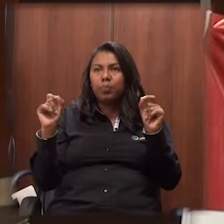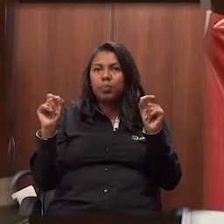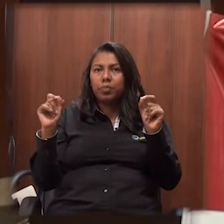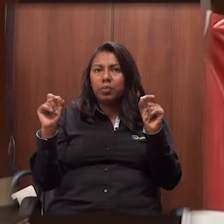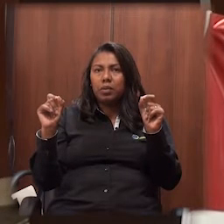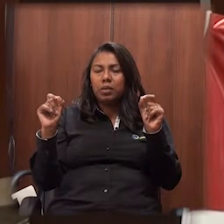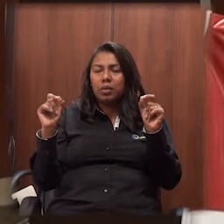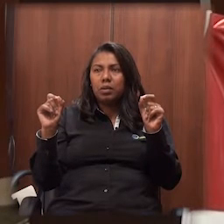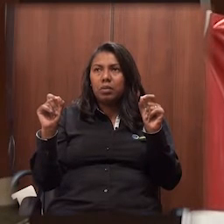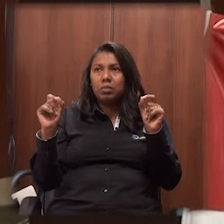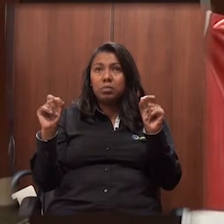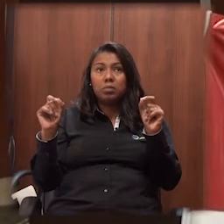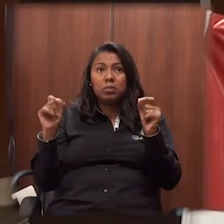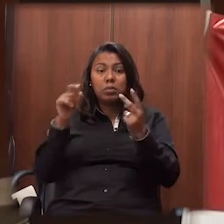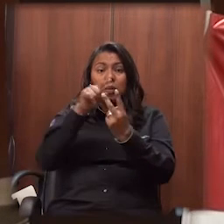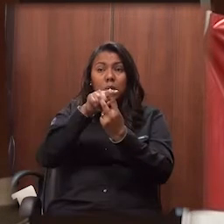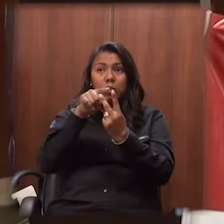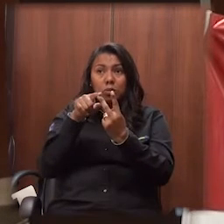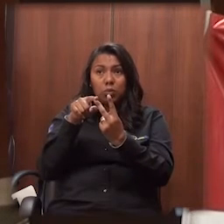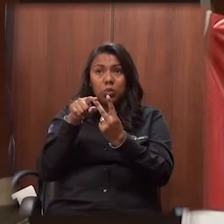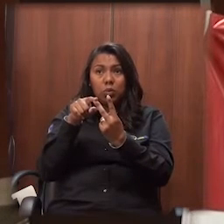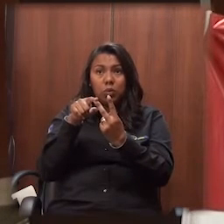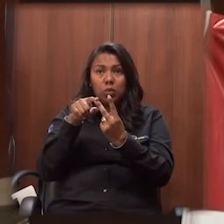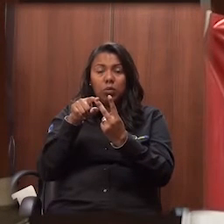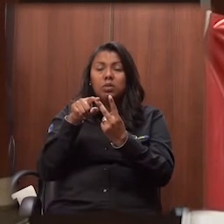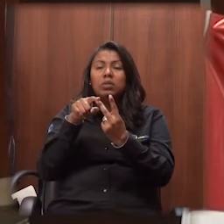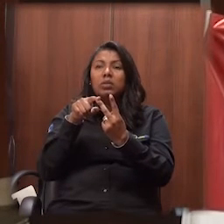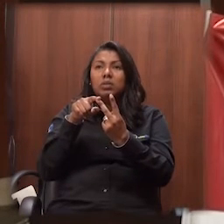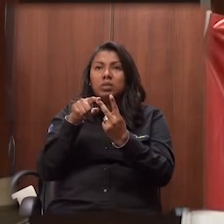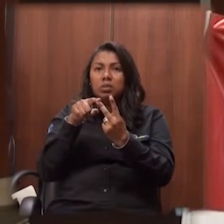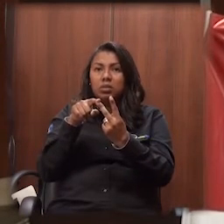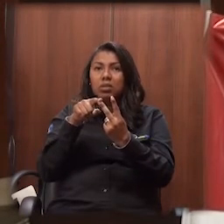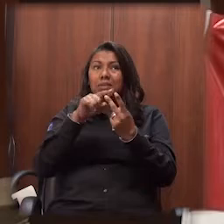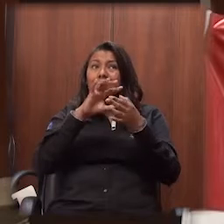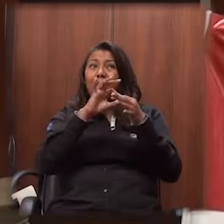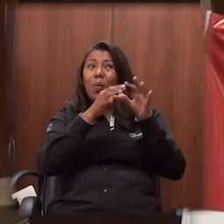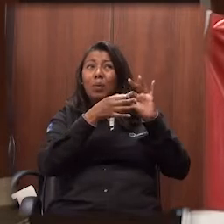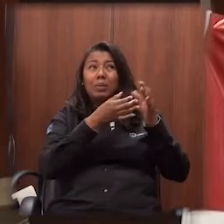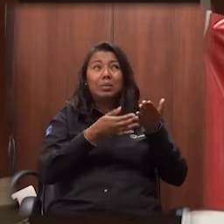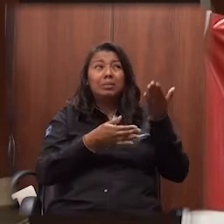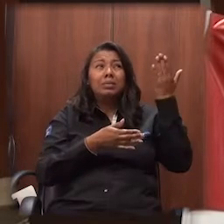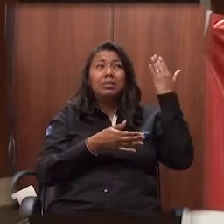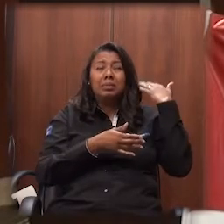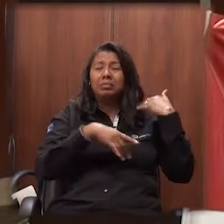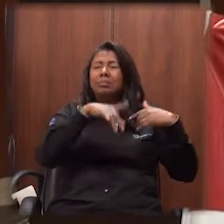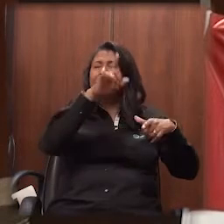Ambos os planos são atravessados por intenso contexto de